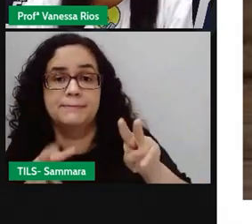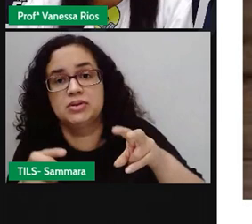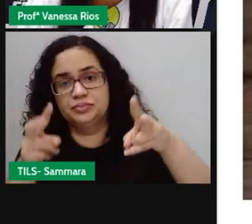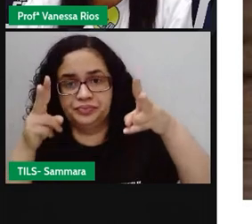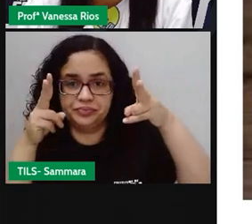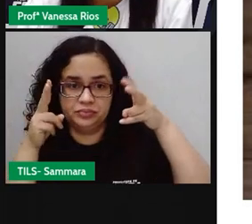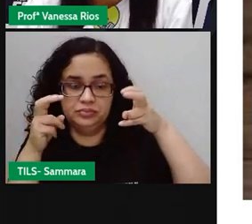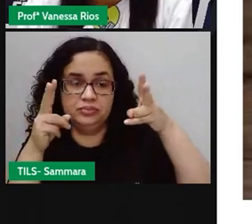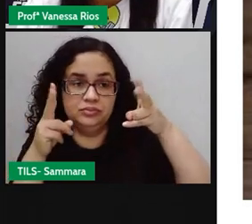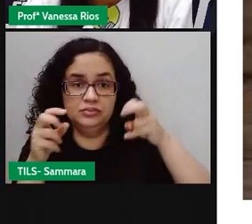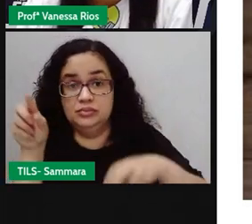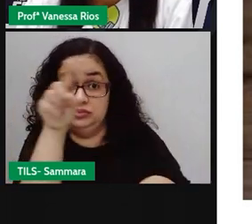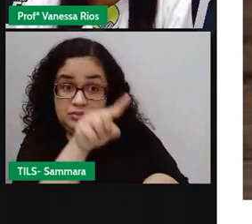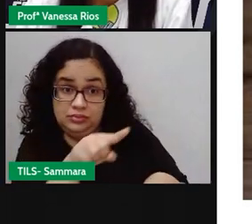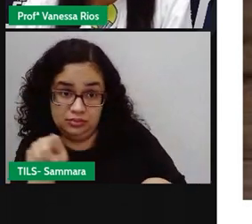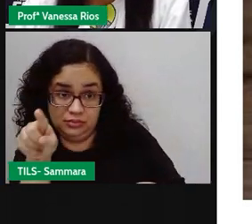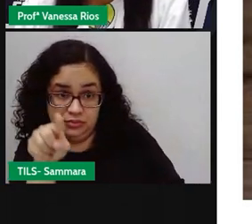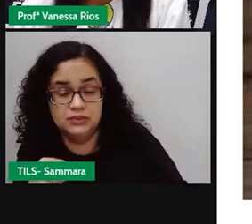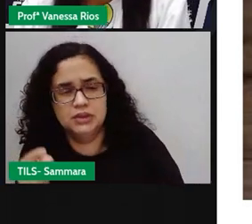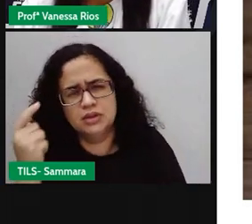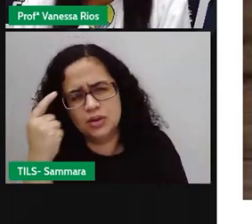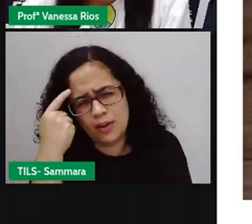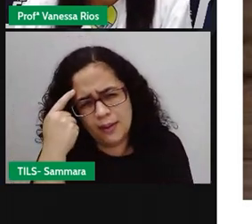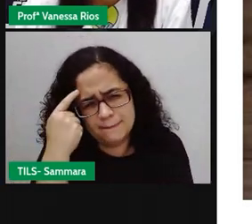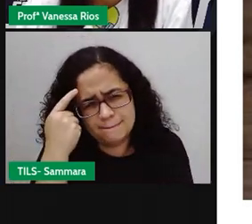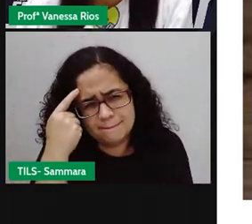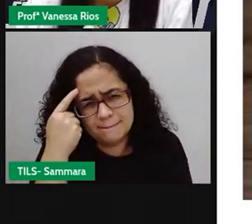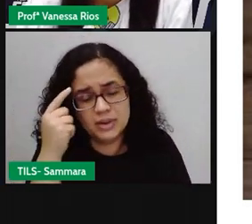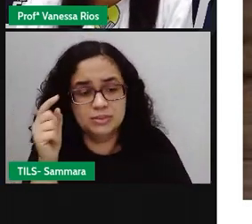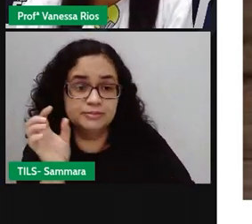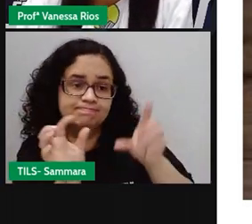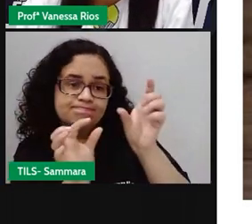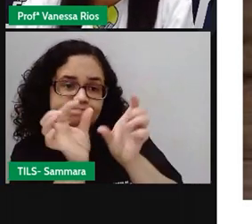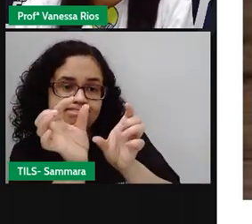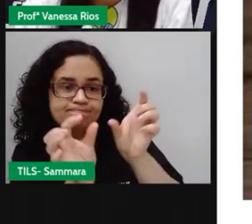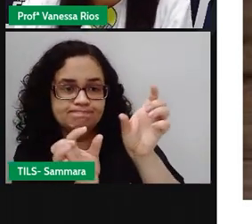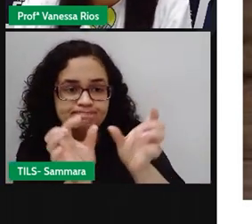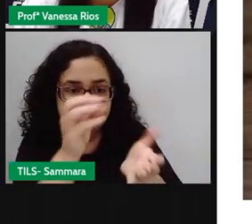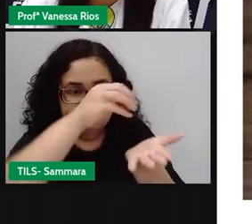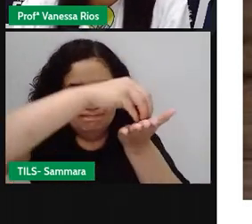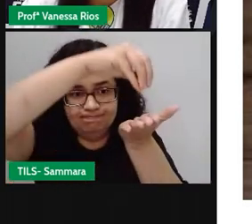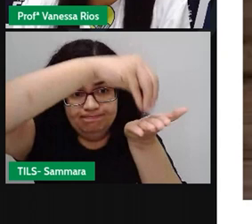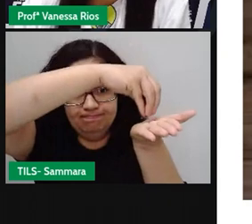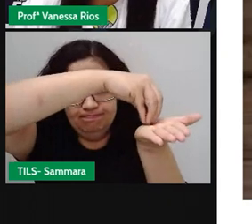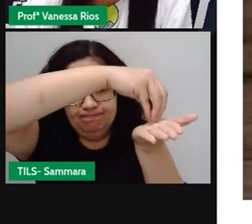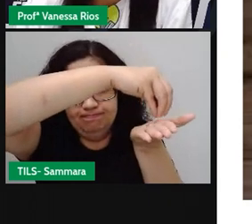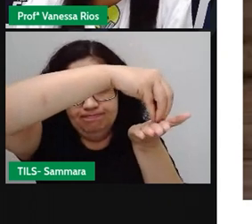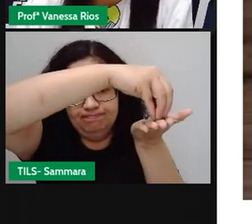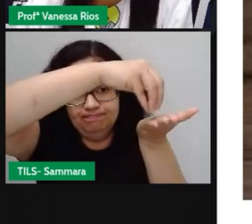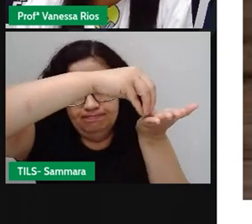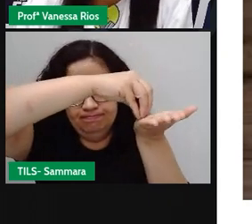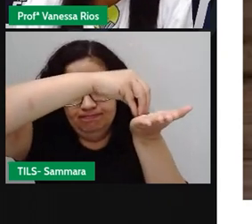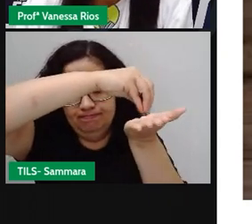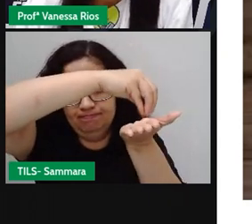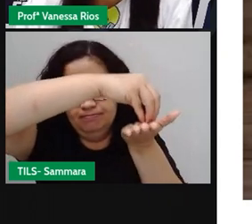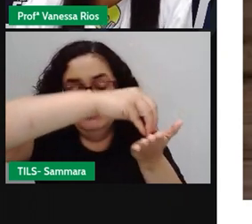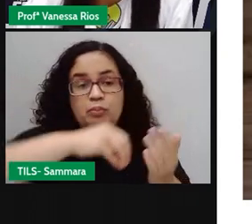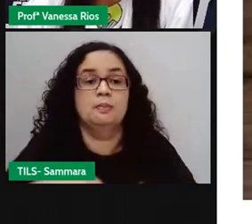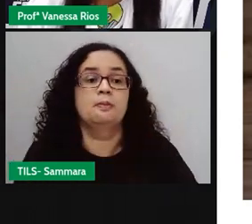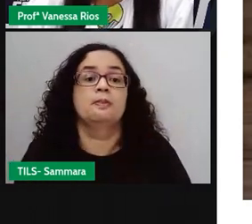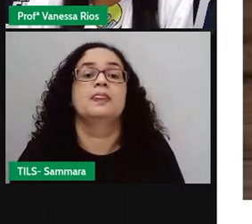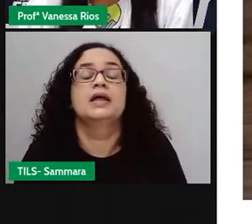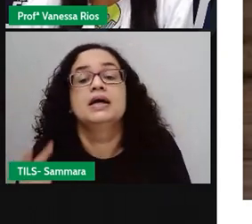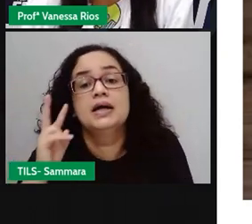imagem. Tem uma mente aí, né? Pecinhas de quebra-cabeça que vão se encaixando.